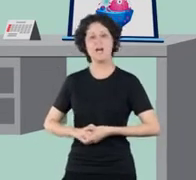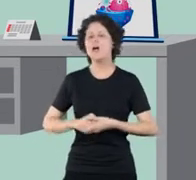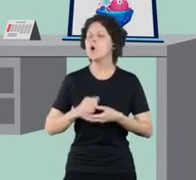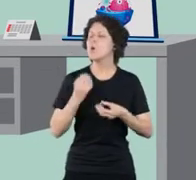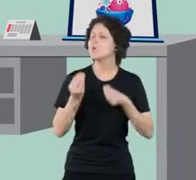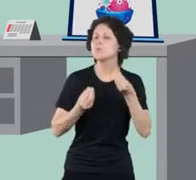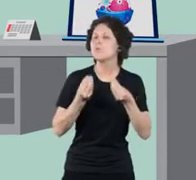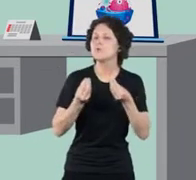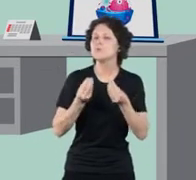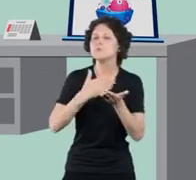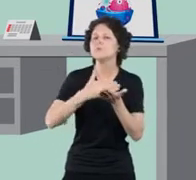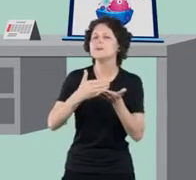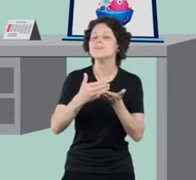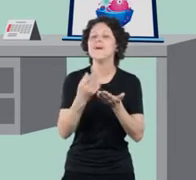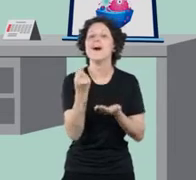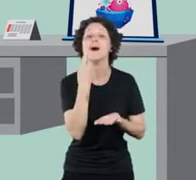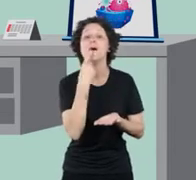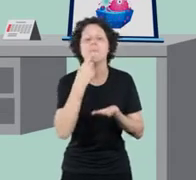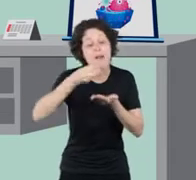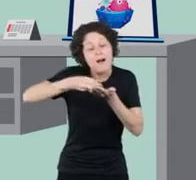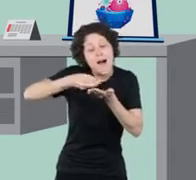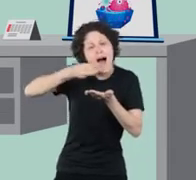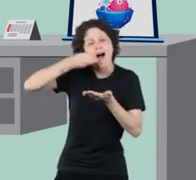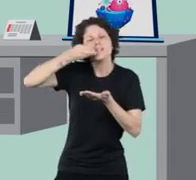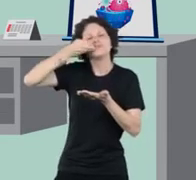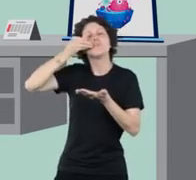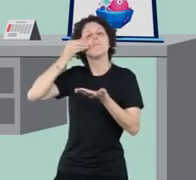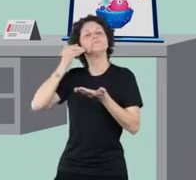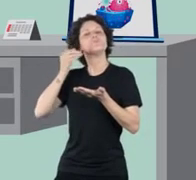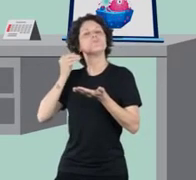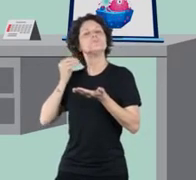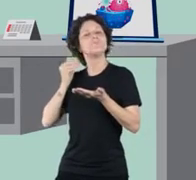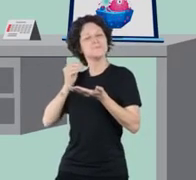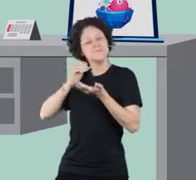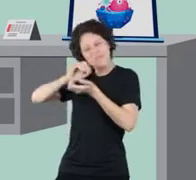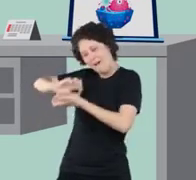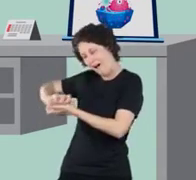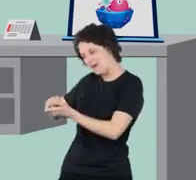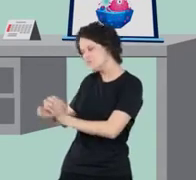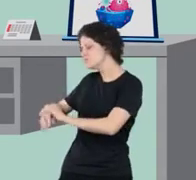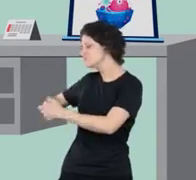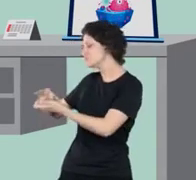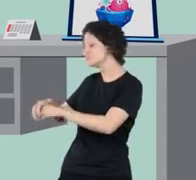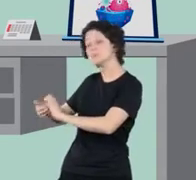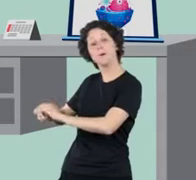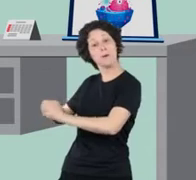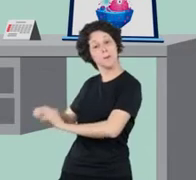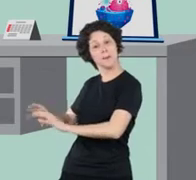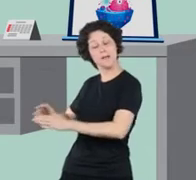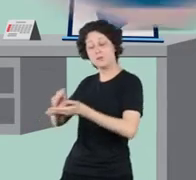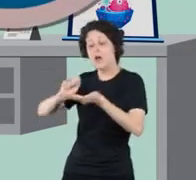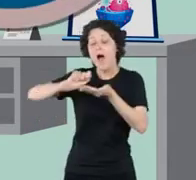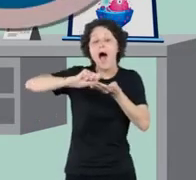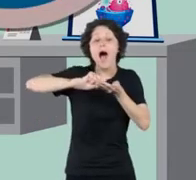Você já ouviu falar que a digestão começa pela boca? Será que isso é verdade? Depois que lavamos as mãos e vamos comer, ao levar o